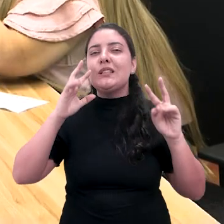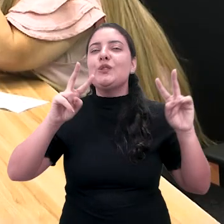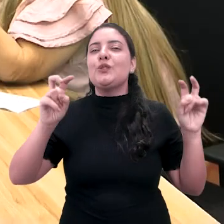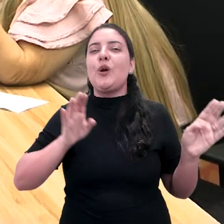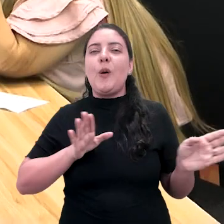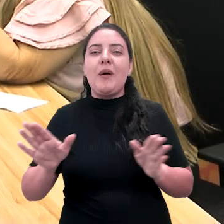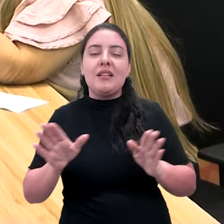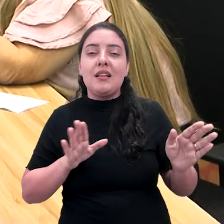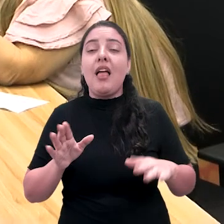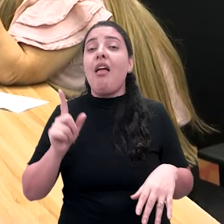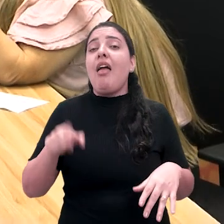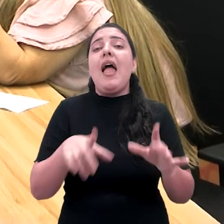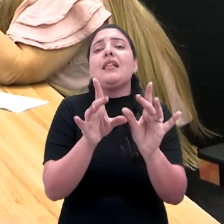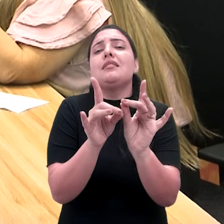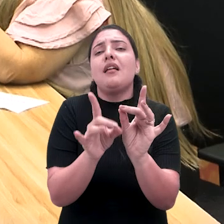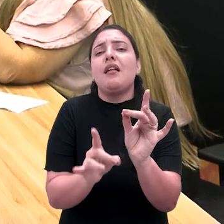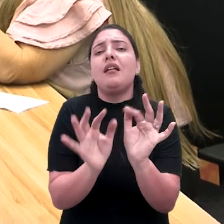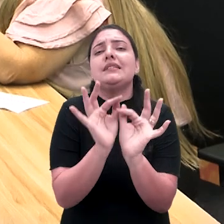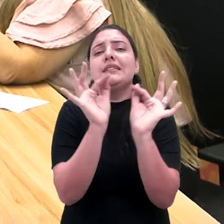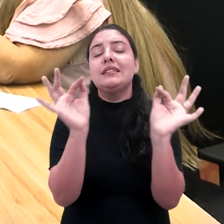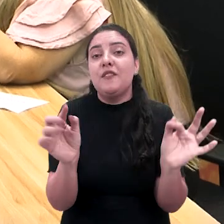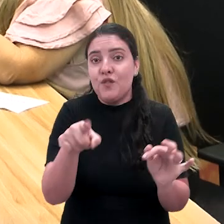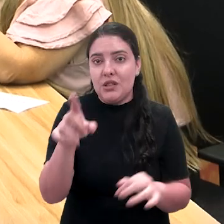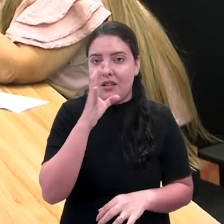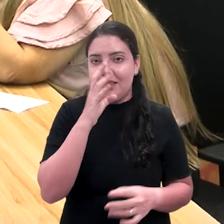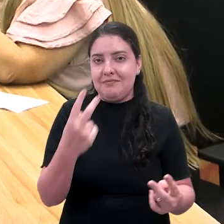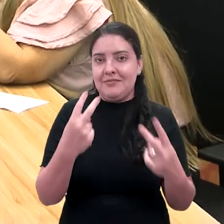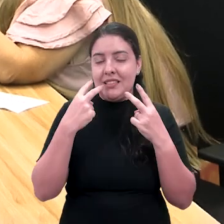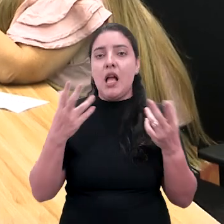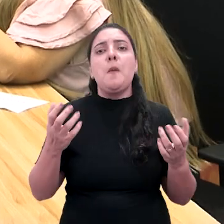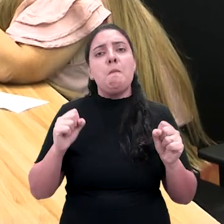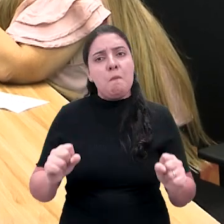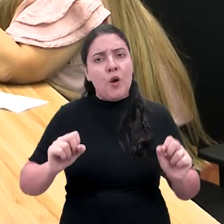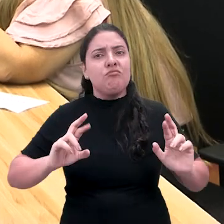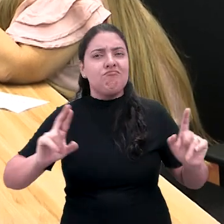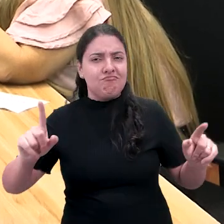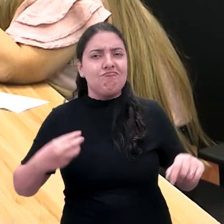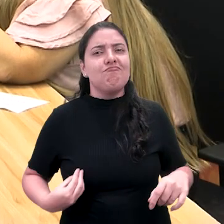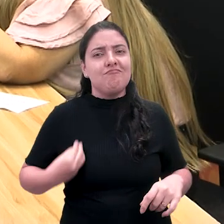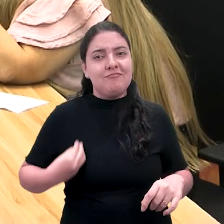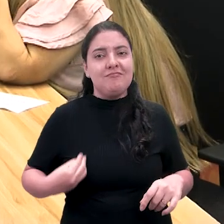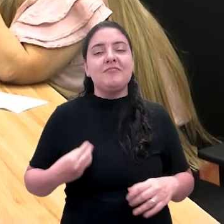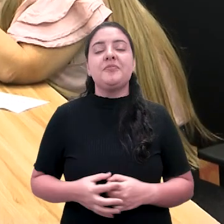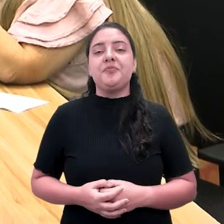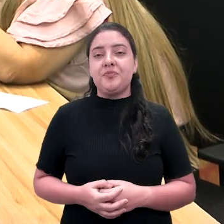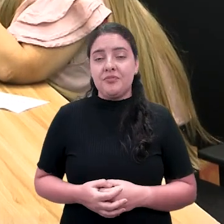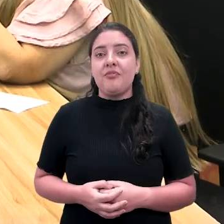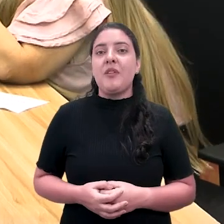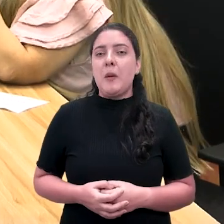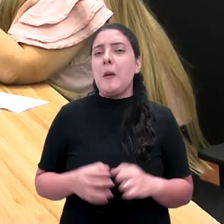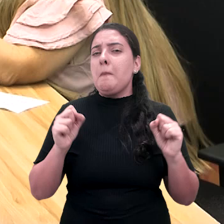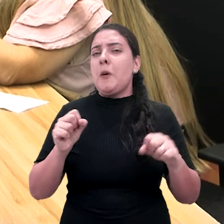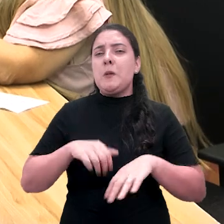São detalhes, gente, que vocês aí que estão assistindo podem fazer a diferença na nossa vida tão grande. Pode deixar a nossa vida